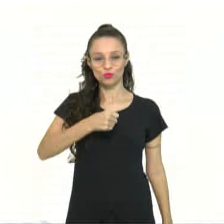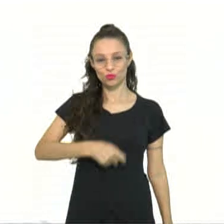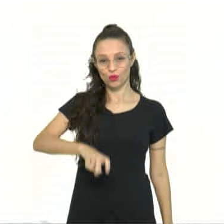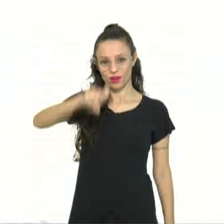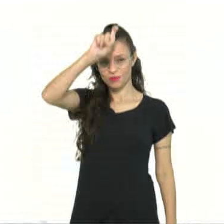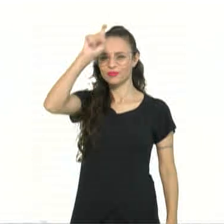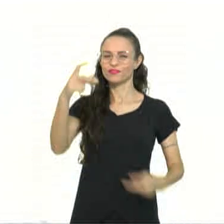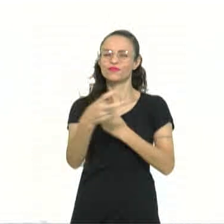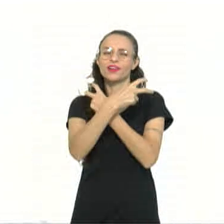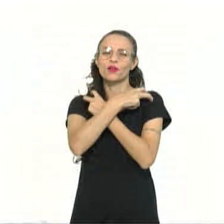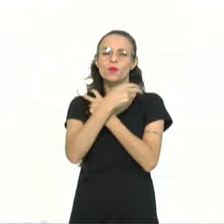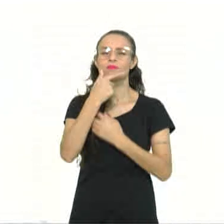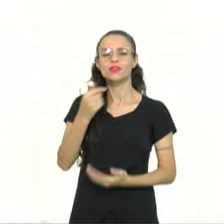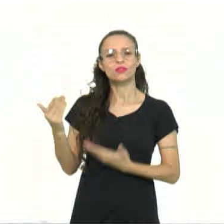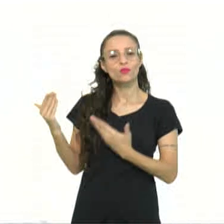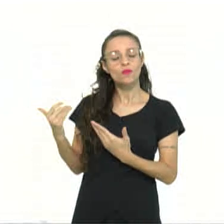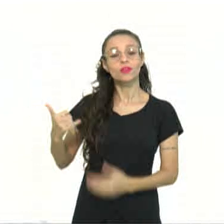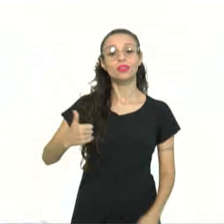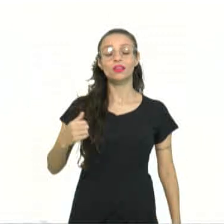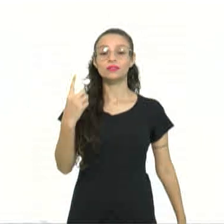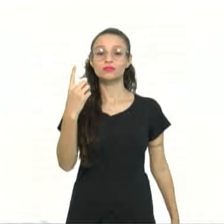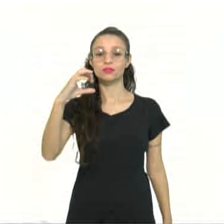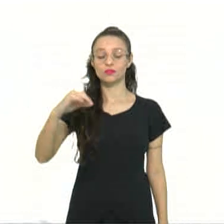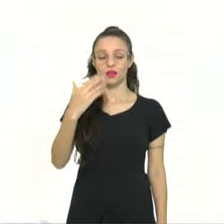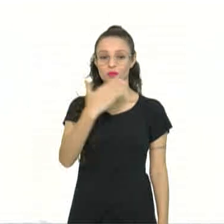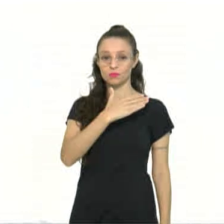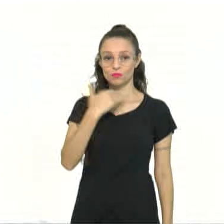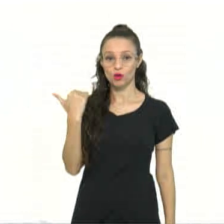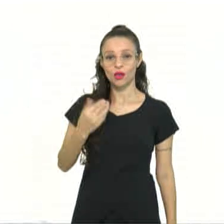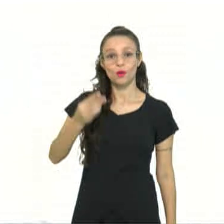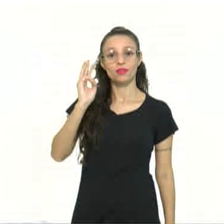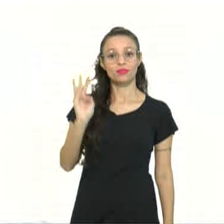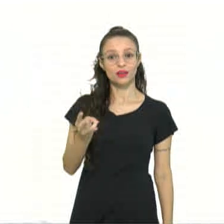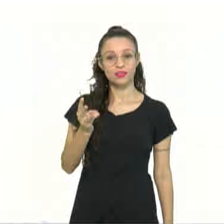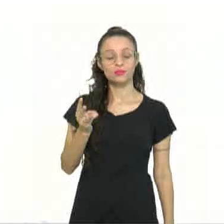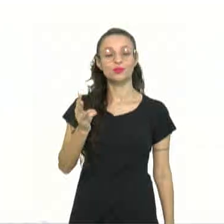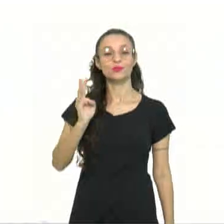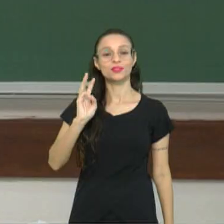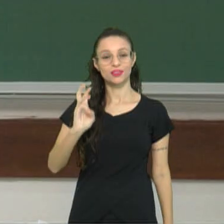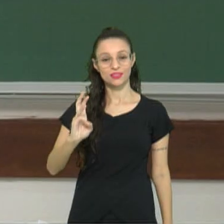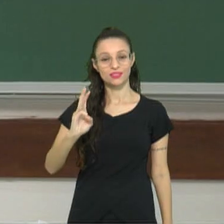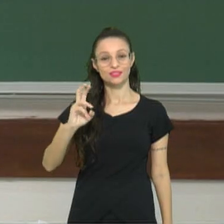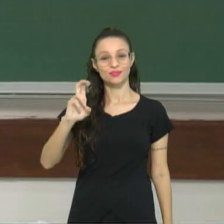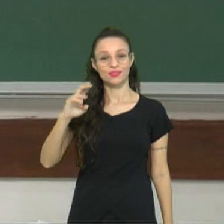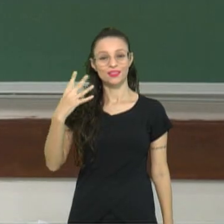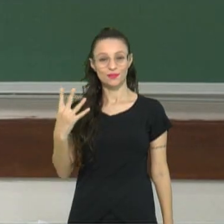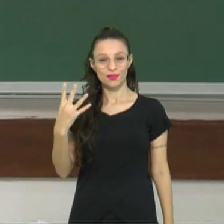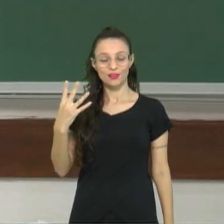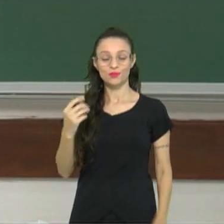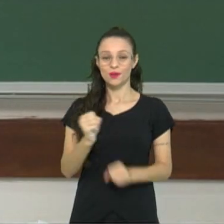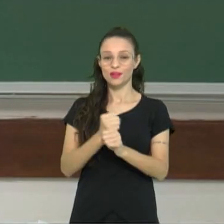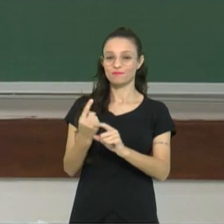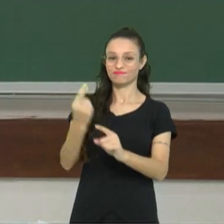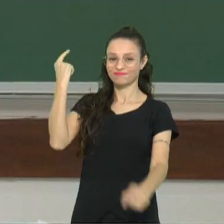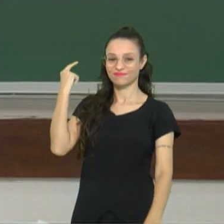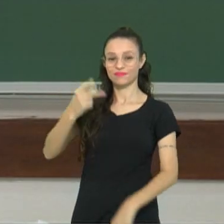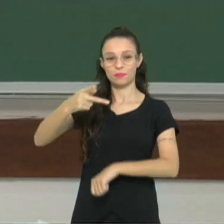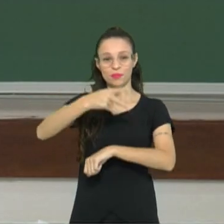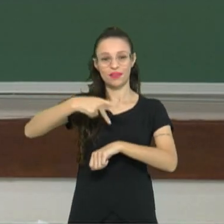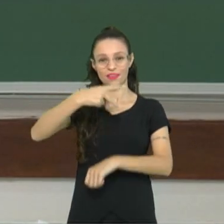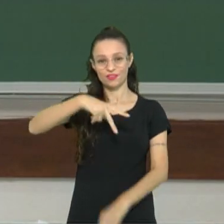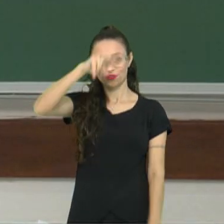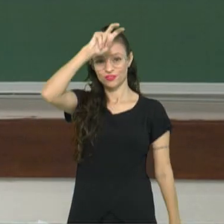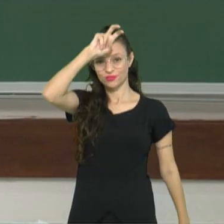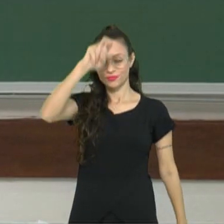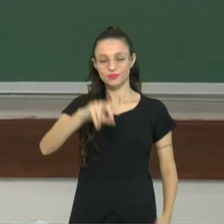menino, né, morreu com cerca de 19 anos, há 3.354 anos no Egito. Beleza, gente? O